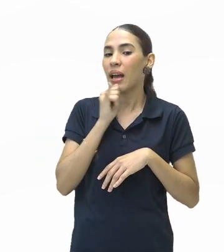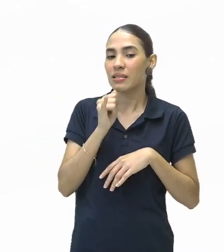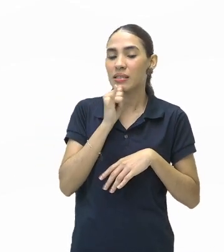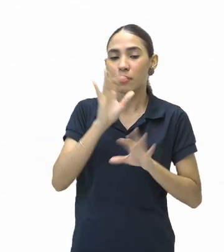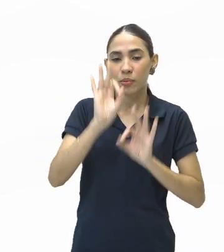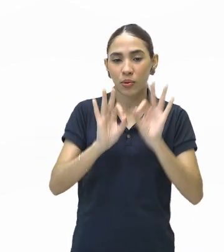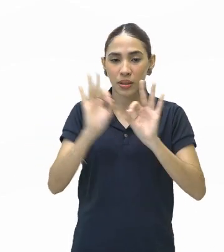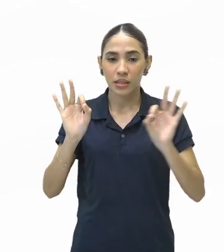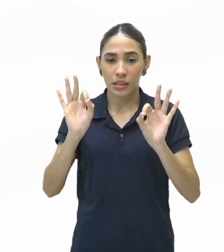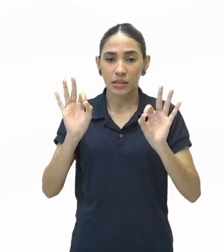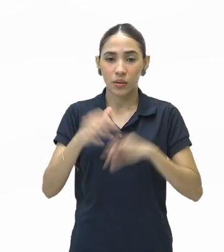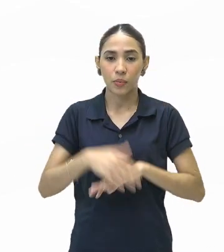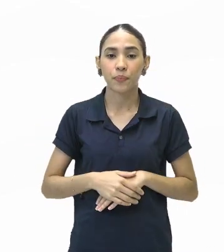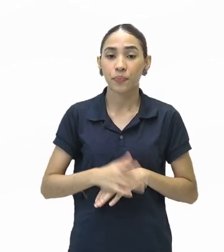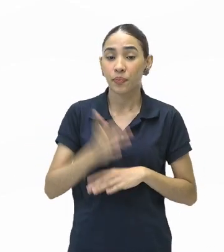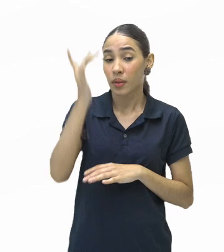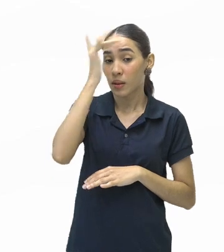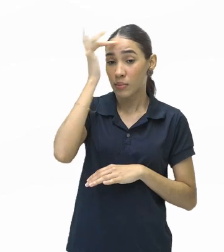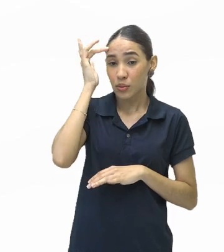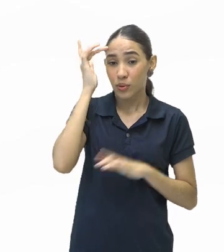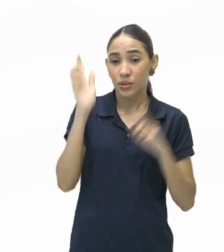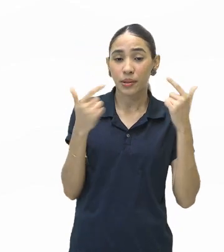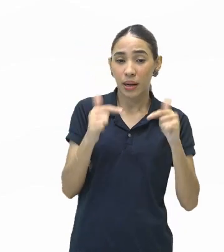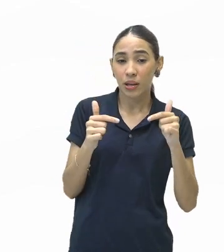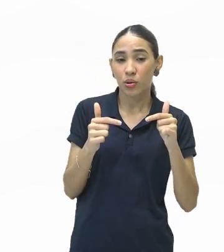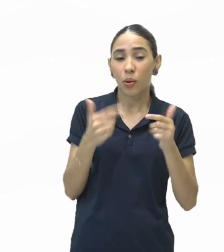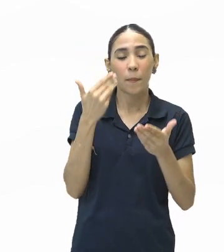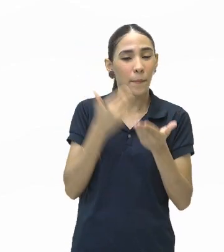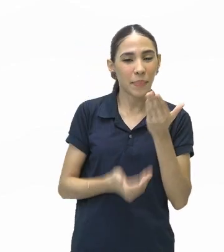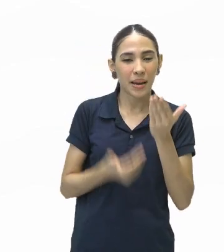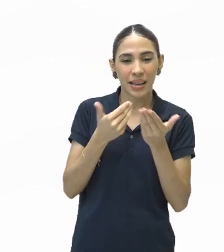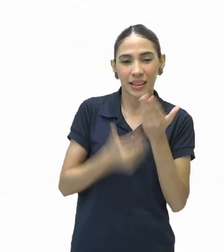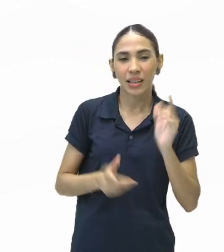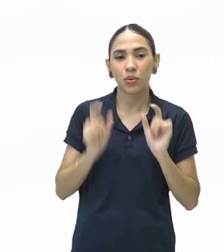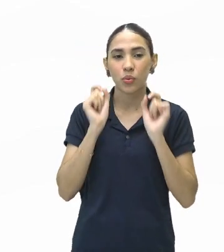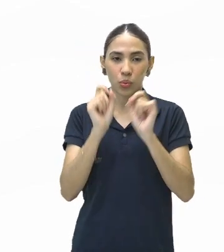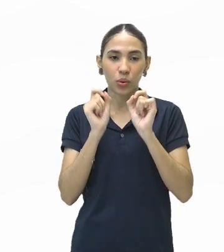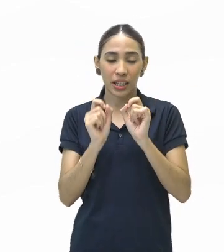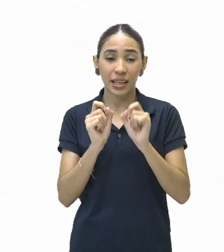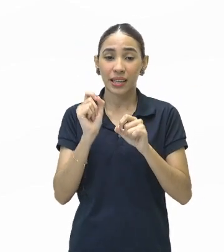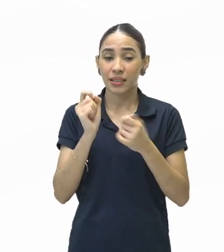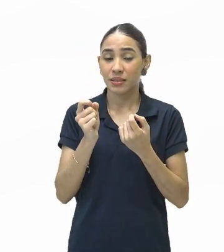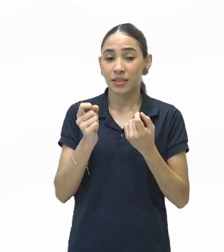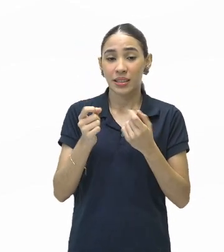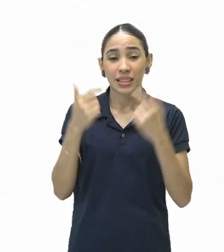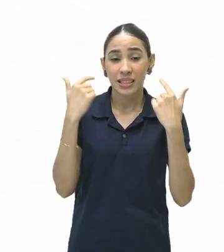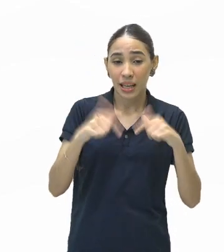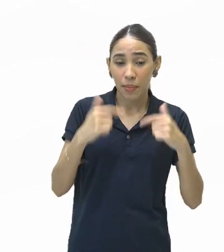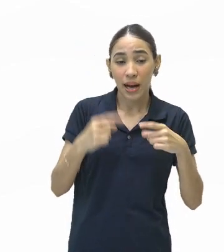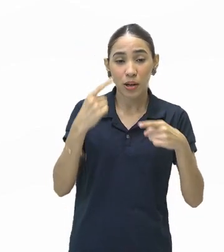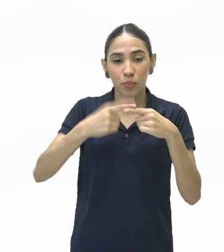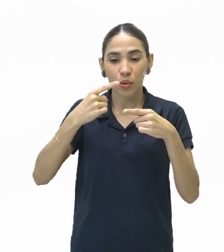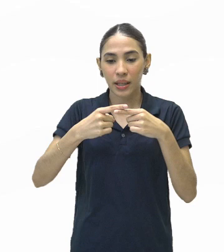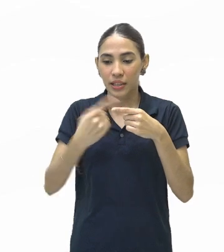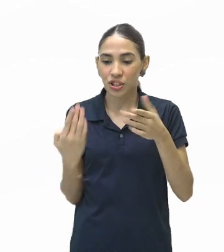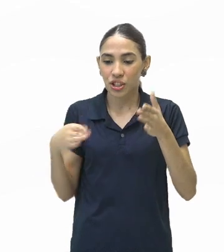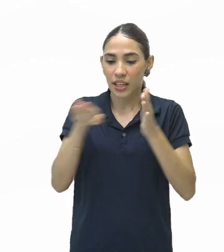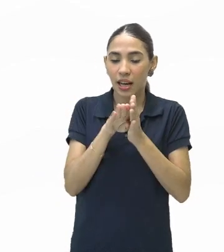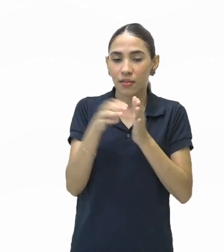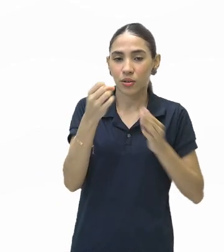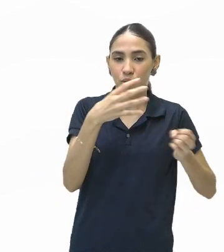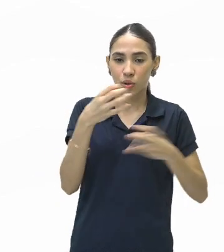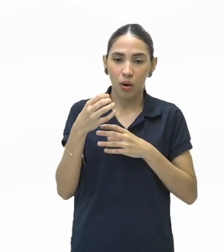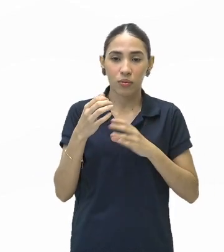organizado. Como os trabalhadores eles estavam ali perdendo os seus empregos por conta da chegada das máquinas,